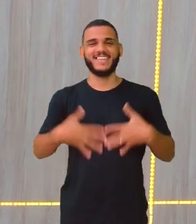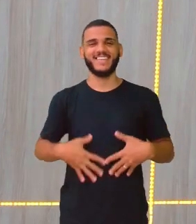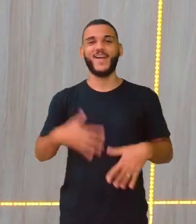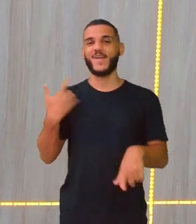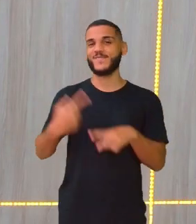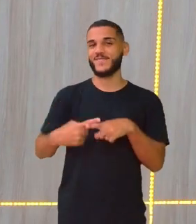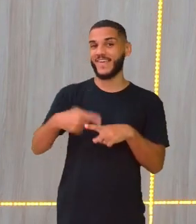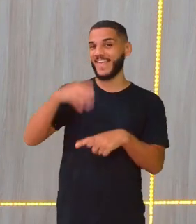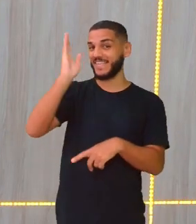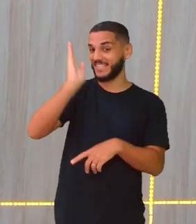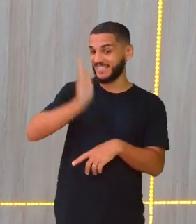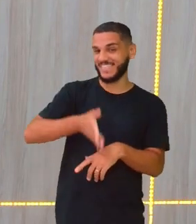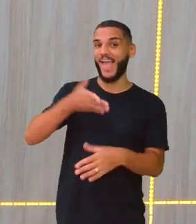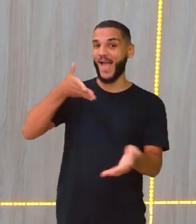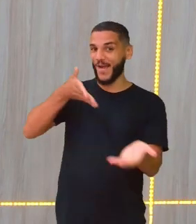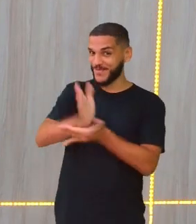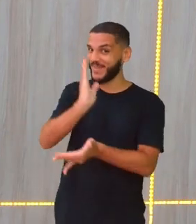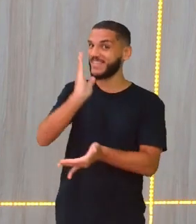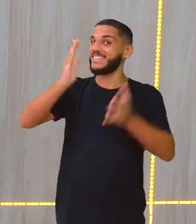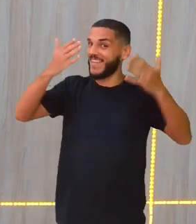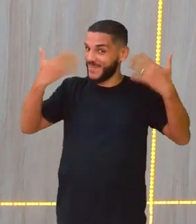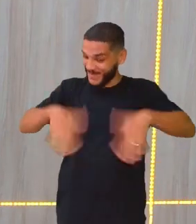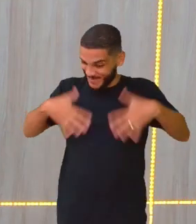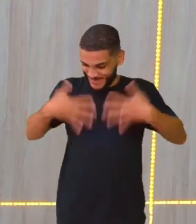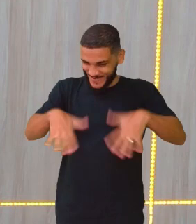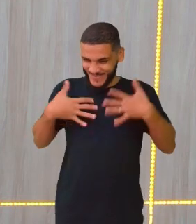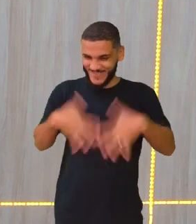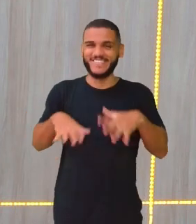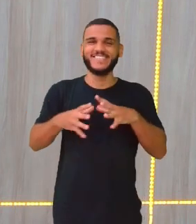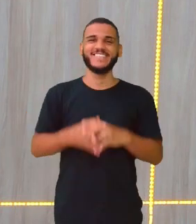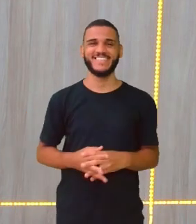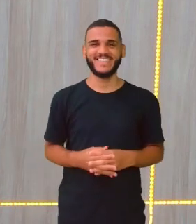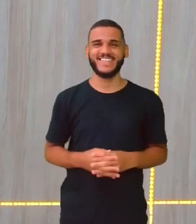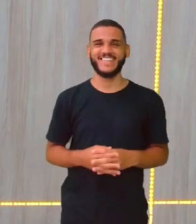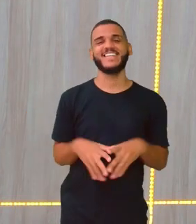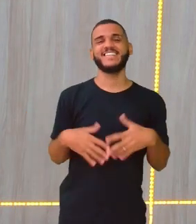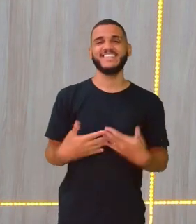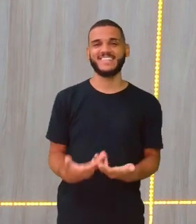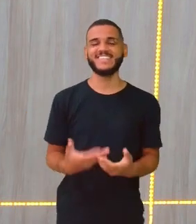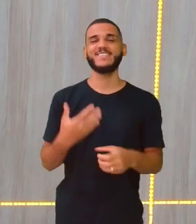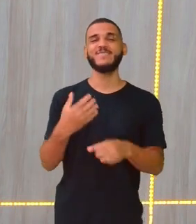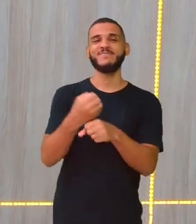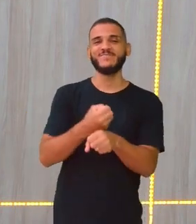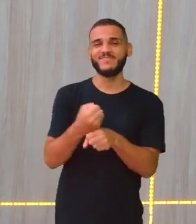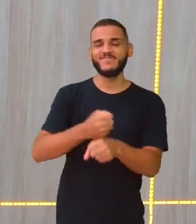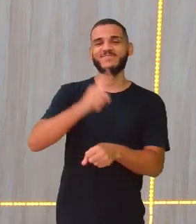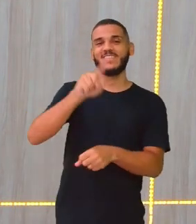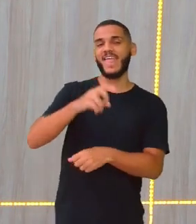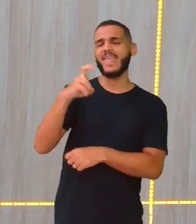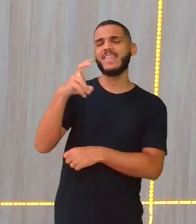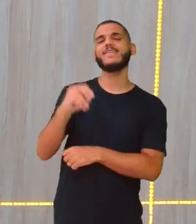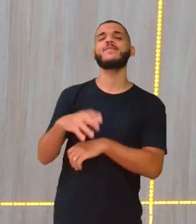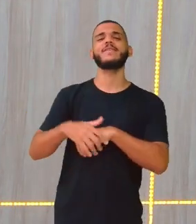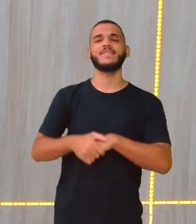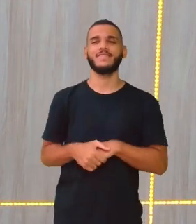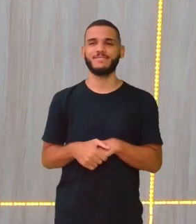porque já passamos para as oitavas de finais. Então, em que ano será a 50ª?